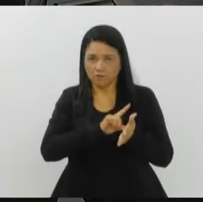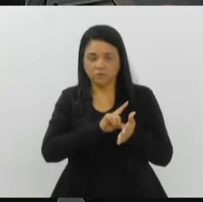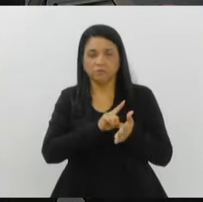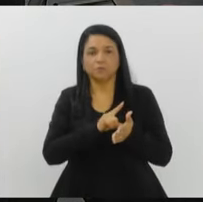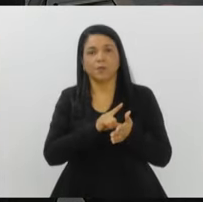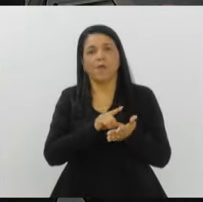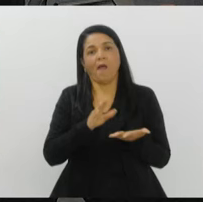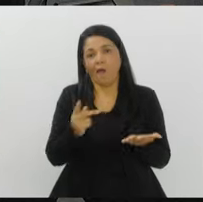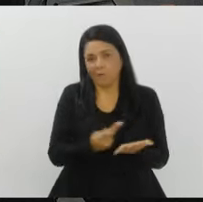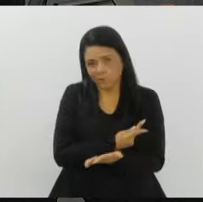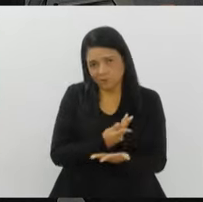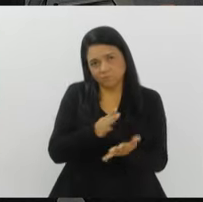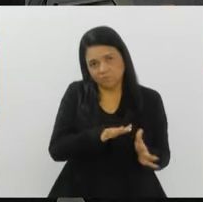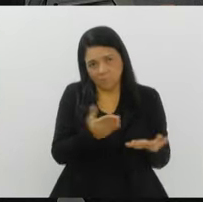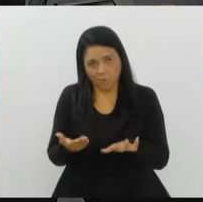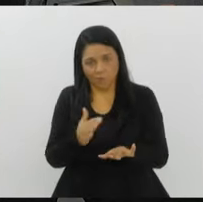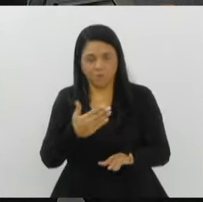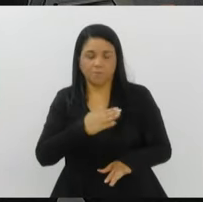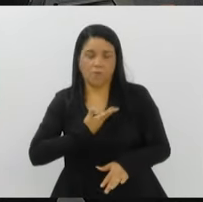Posso aqui, Presidente?